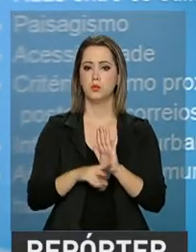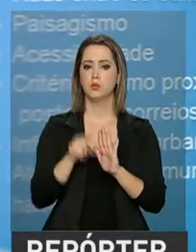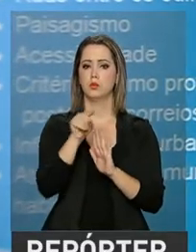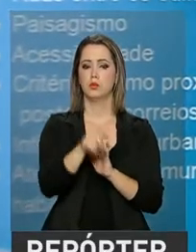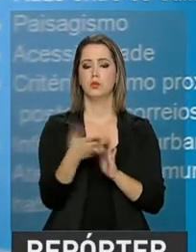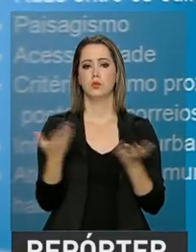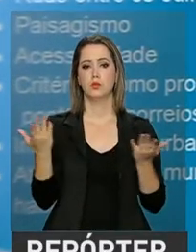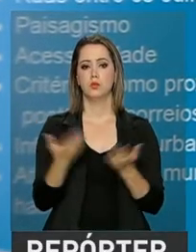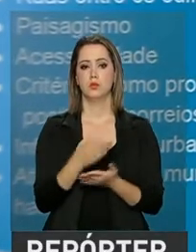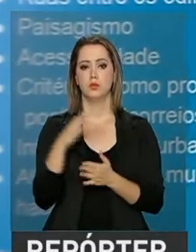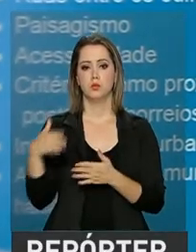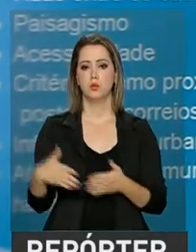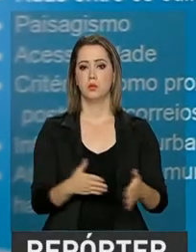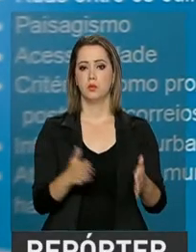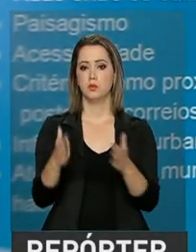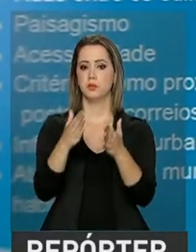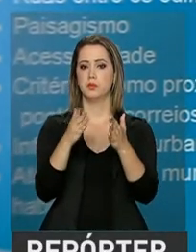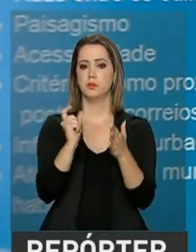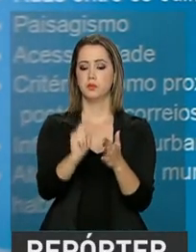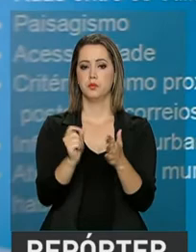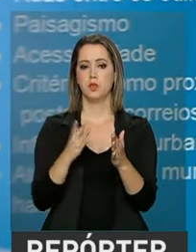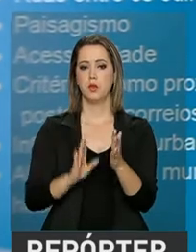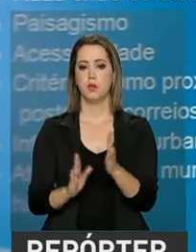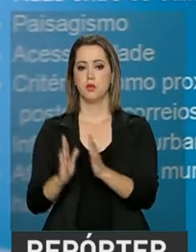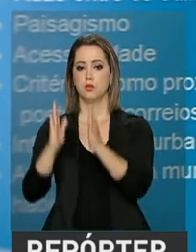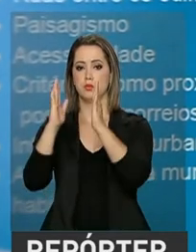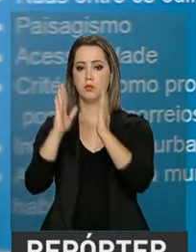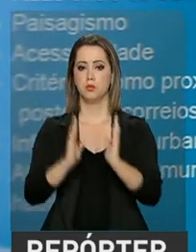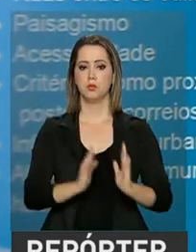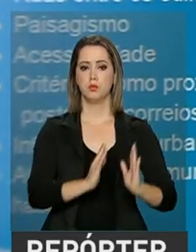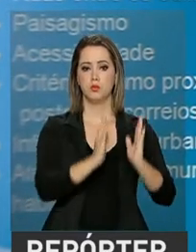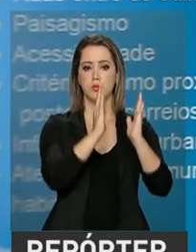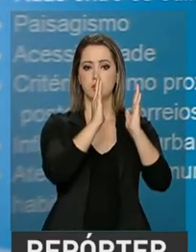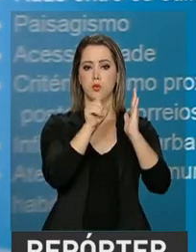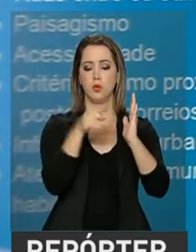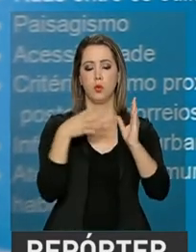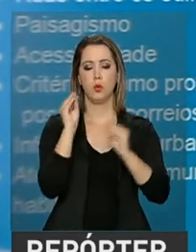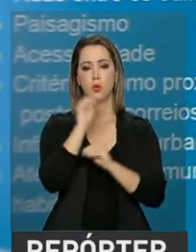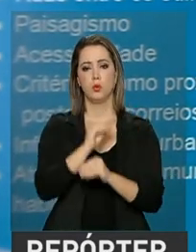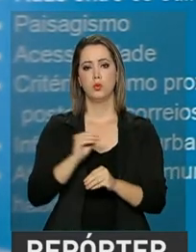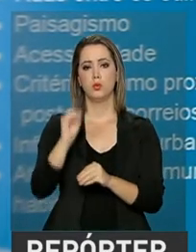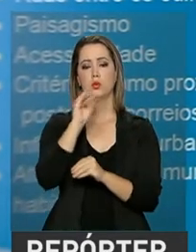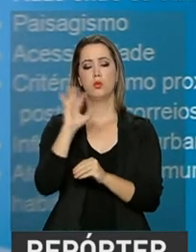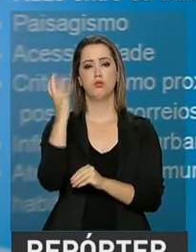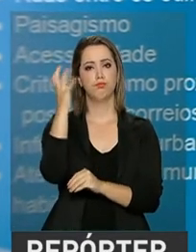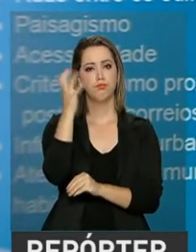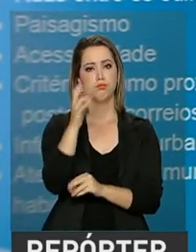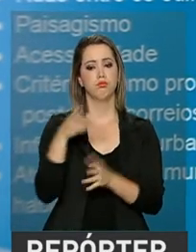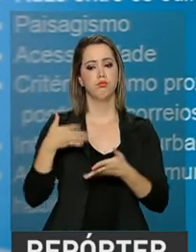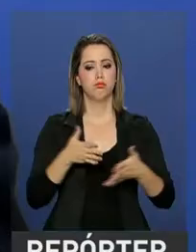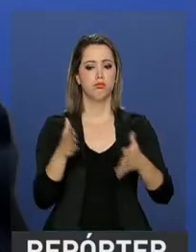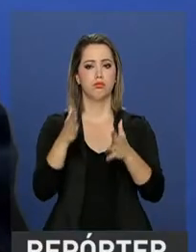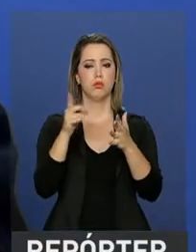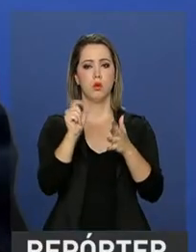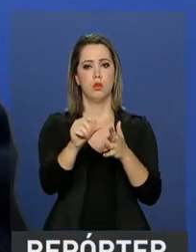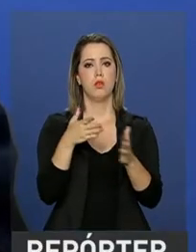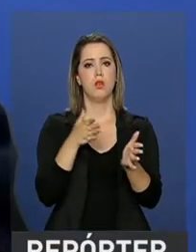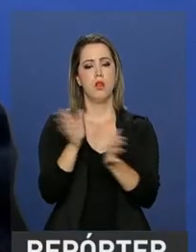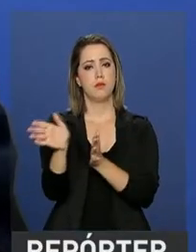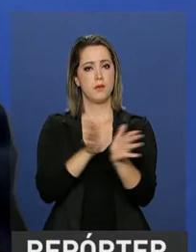das ruas dentre os edifícios cuidando de paisagismo os critérios de paisagismo de